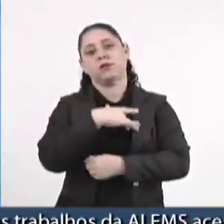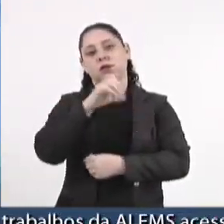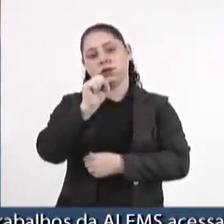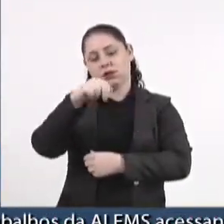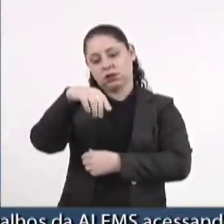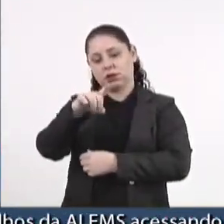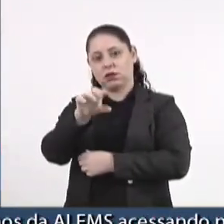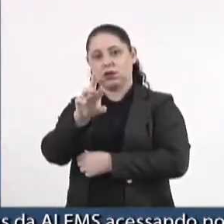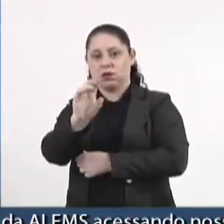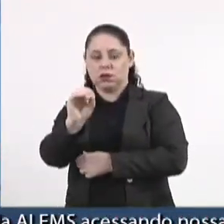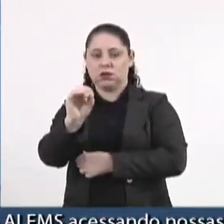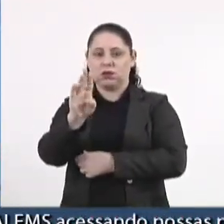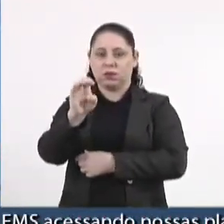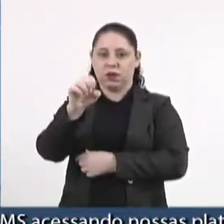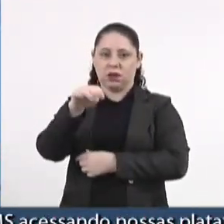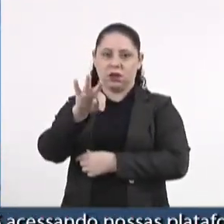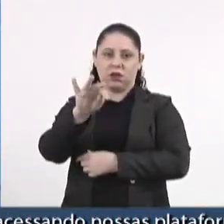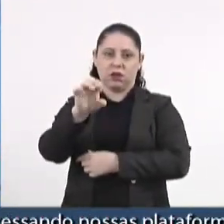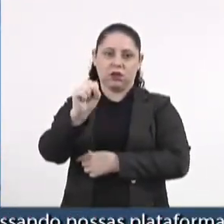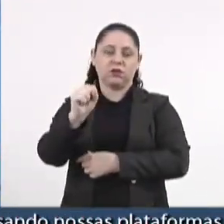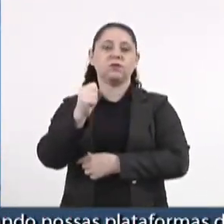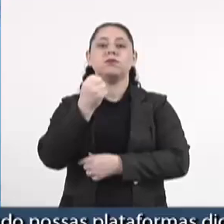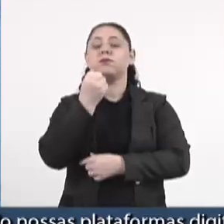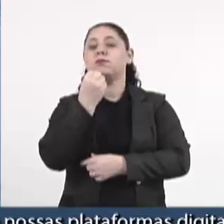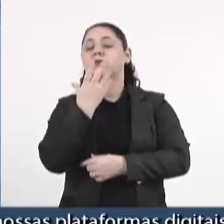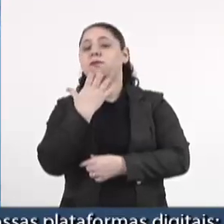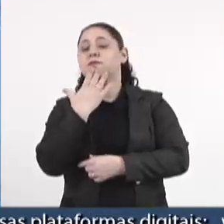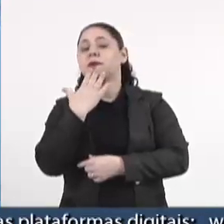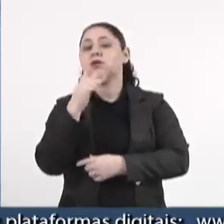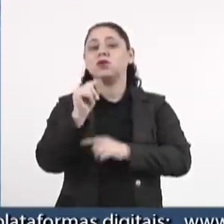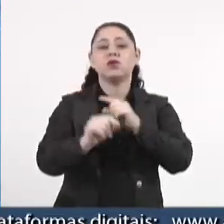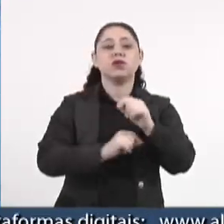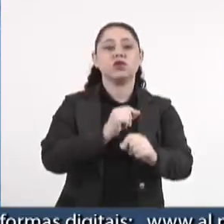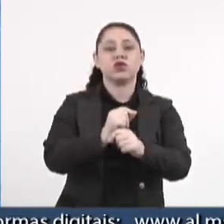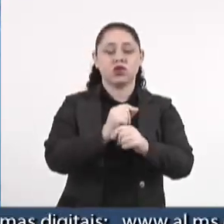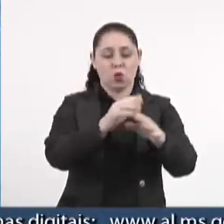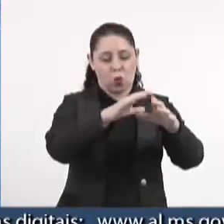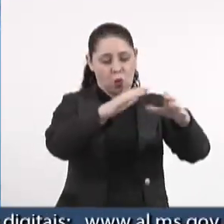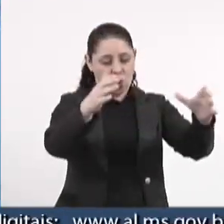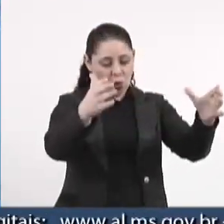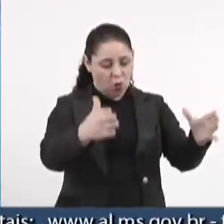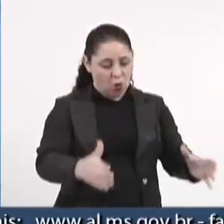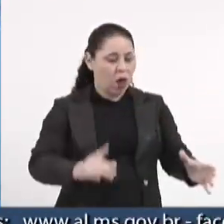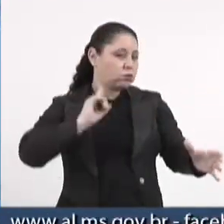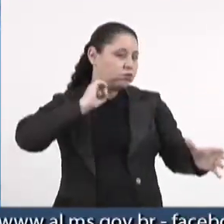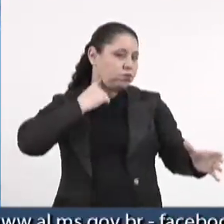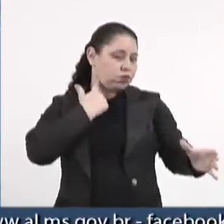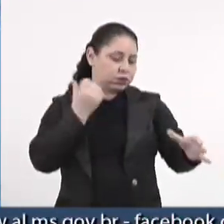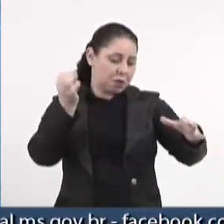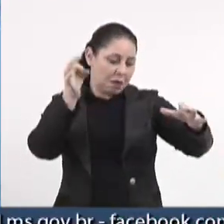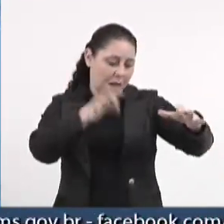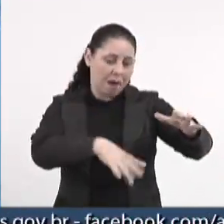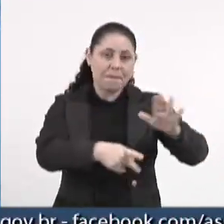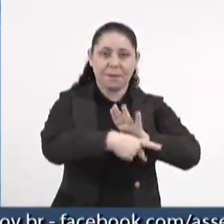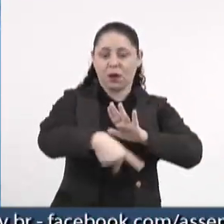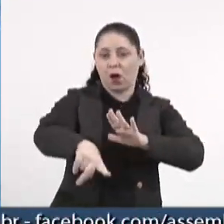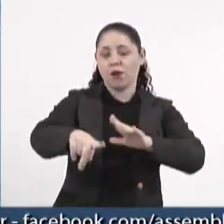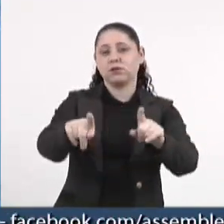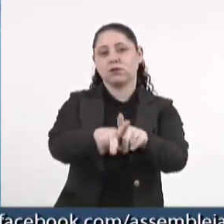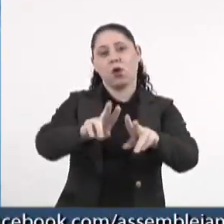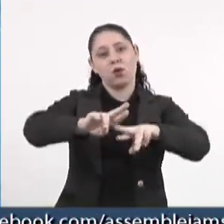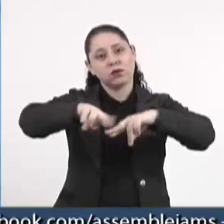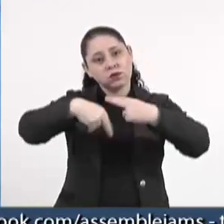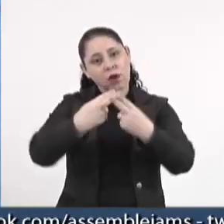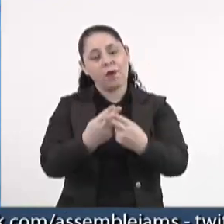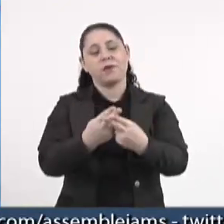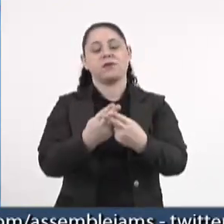Sandro Trindade Benites, solicitando a implementação de cestos de lixo para recolhimento de materiais recicláveis na